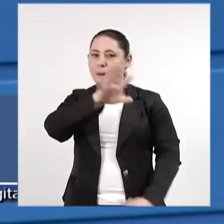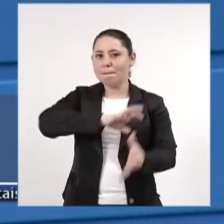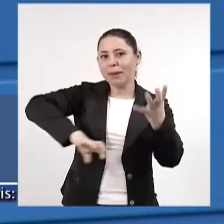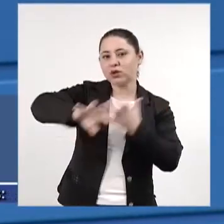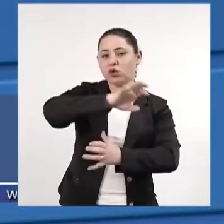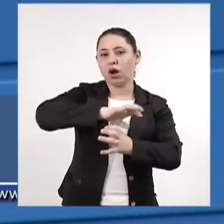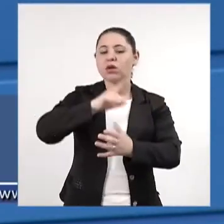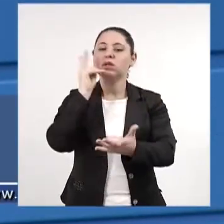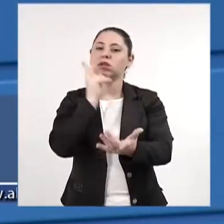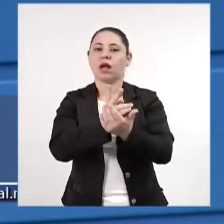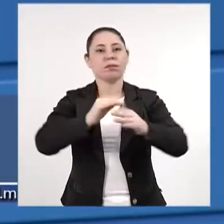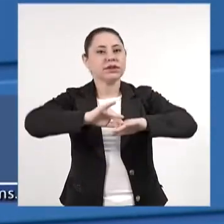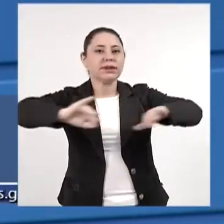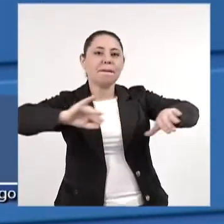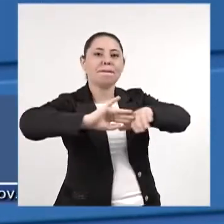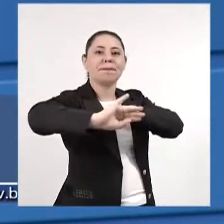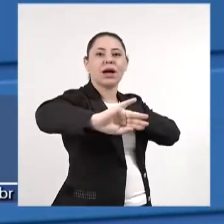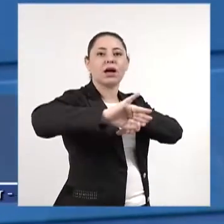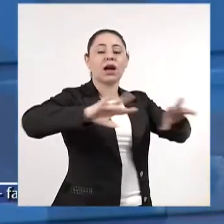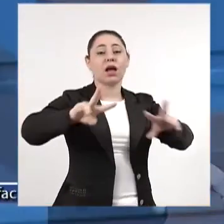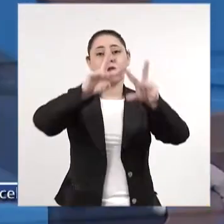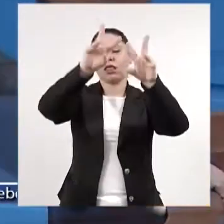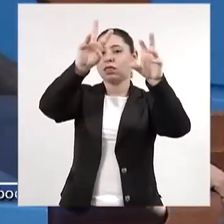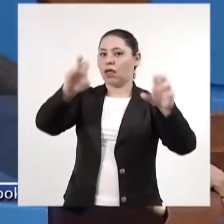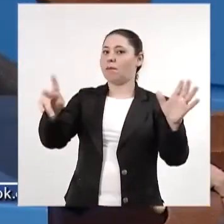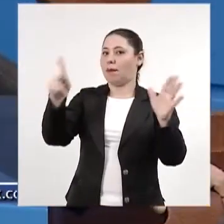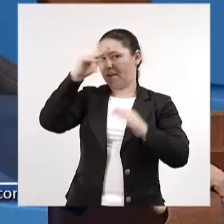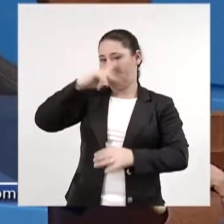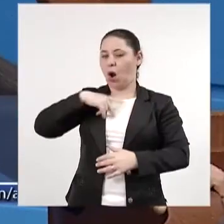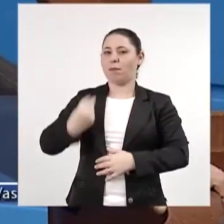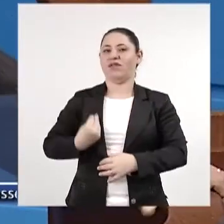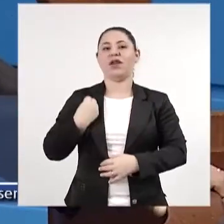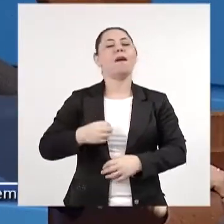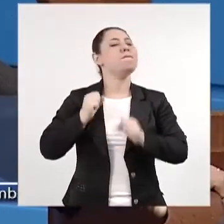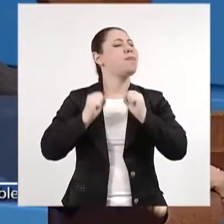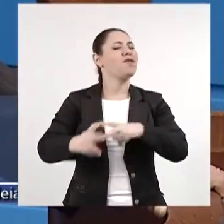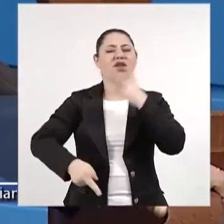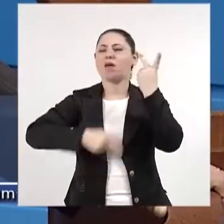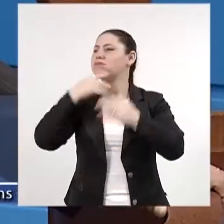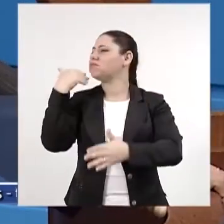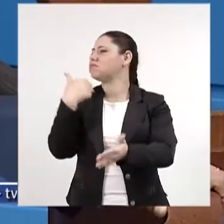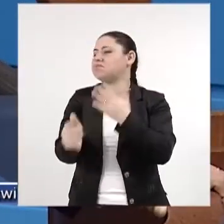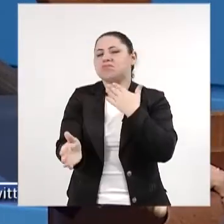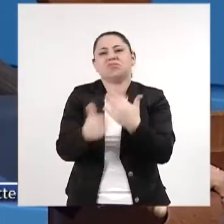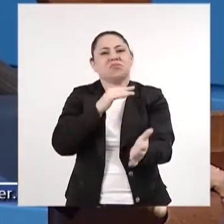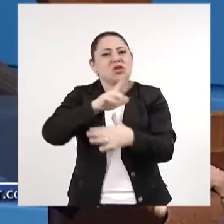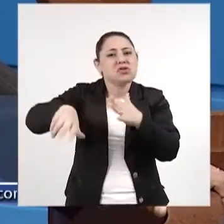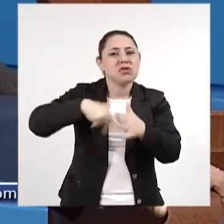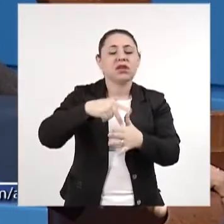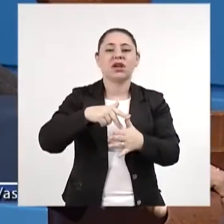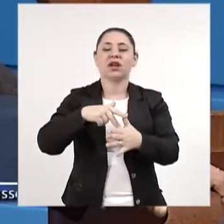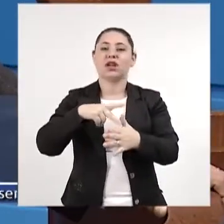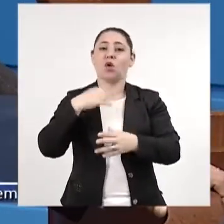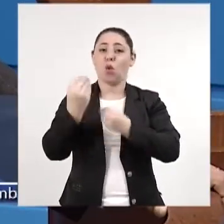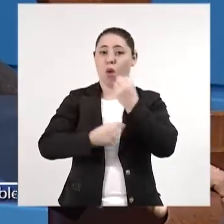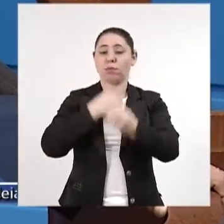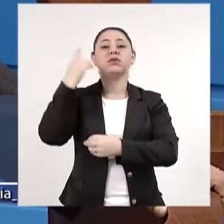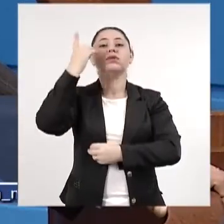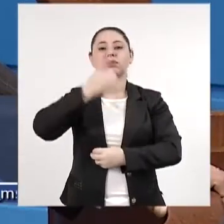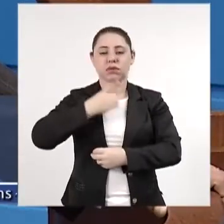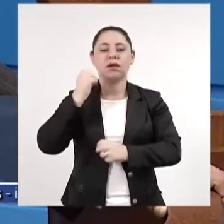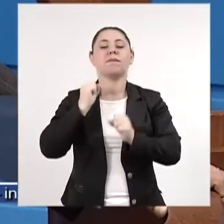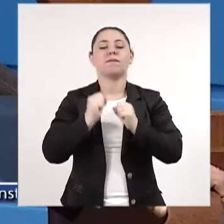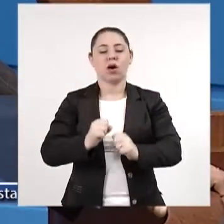questões políticas com as questões pessoais. O senhor pode falar o que o senhor quiser na tribuna dessa casa, que na condição de deputado, o senhor